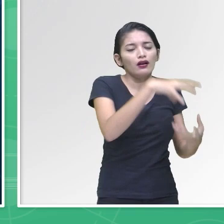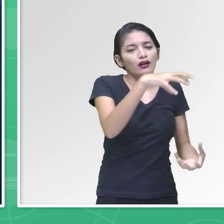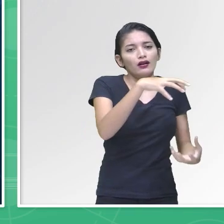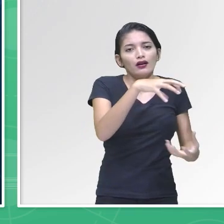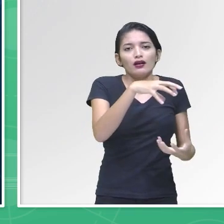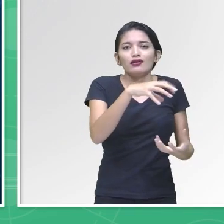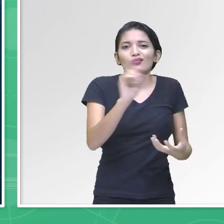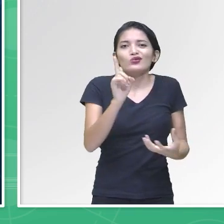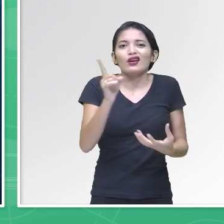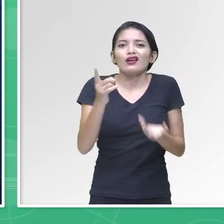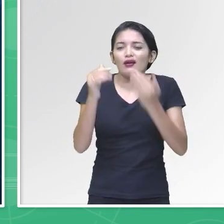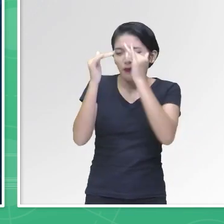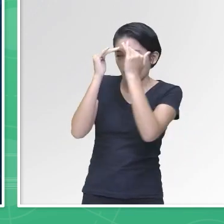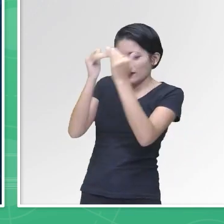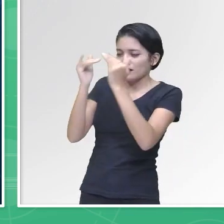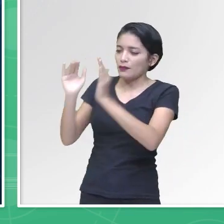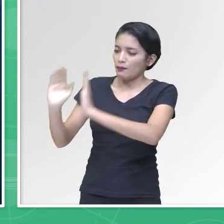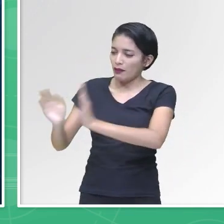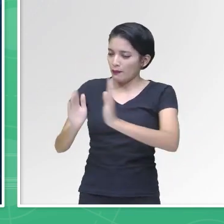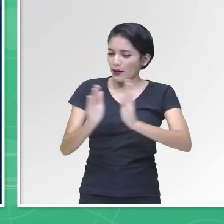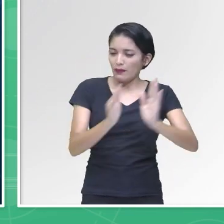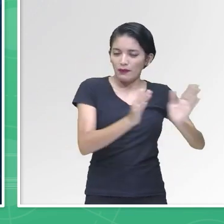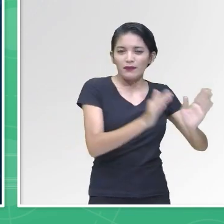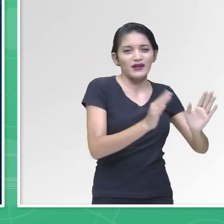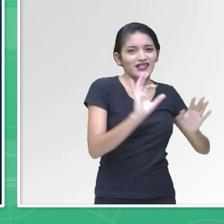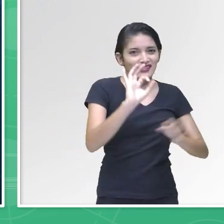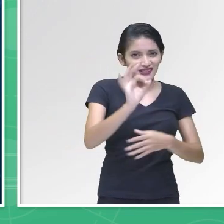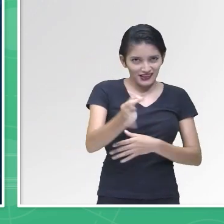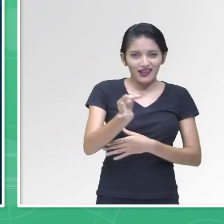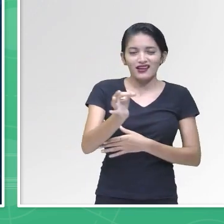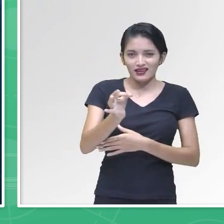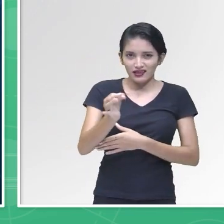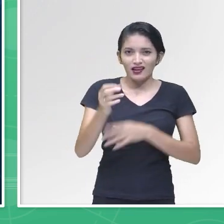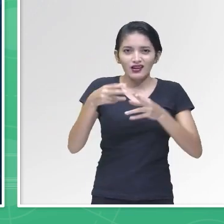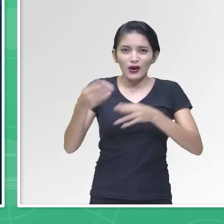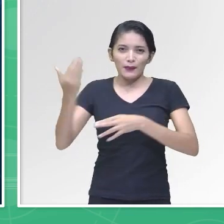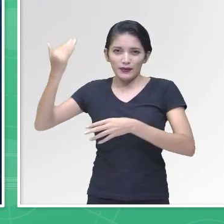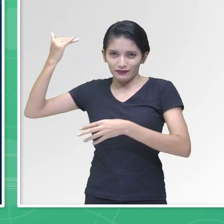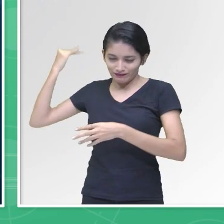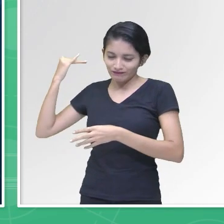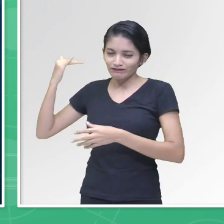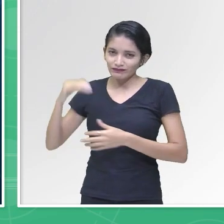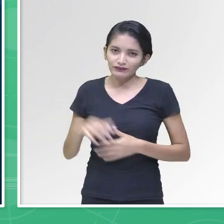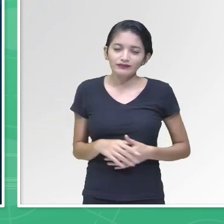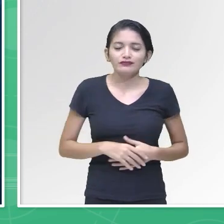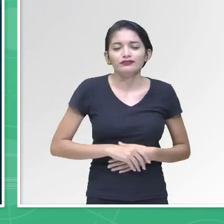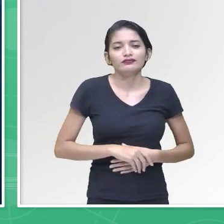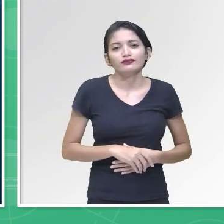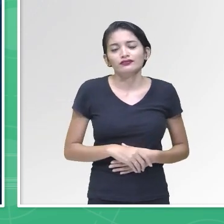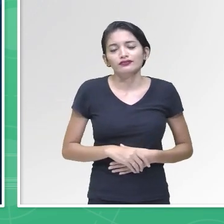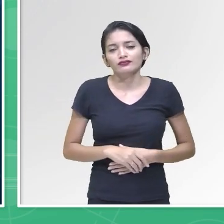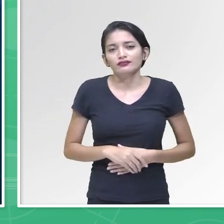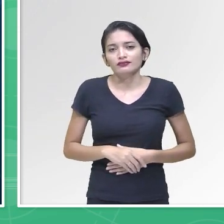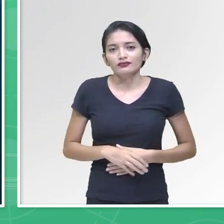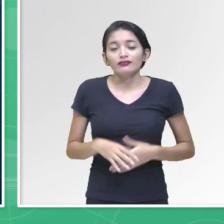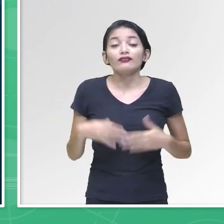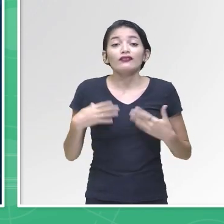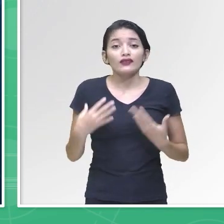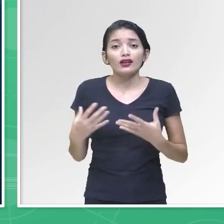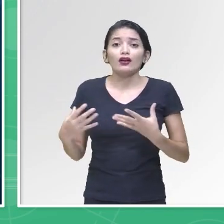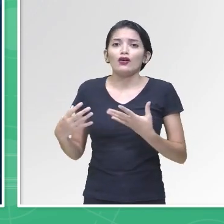está obedecendo nos dias de hoje àquela linearidade. embora nas classes